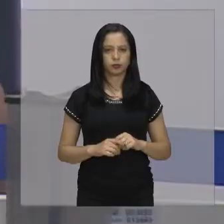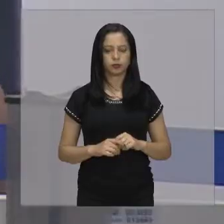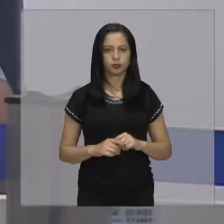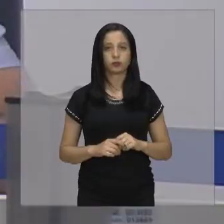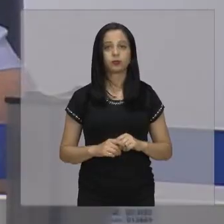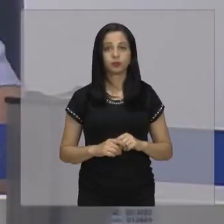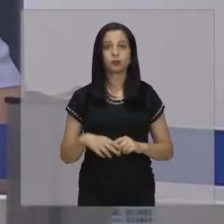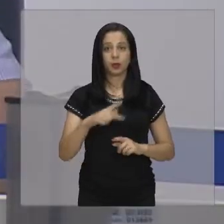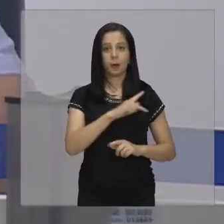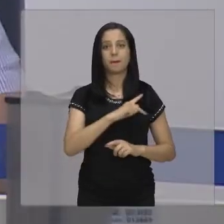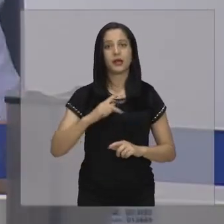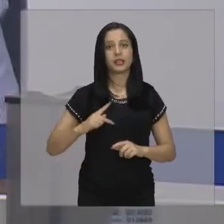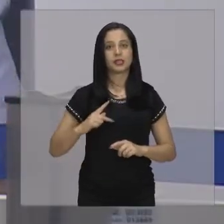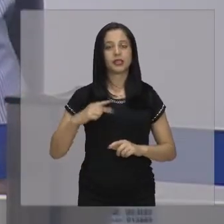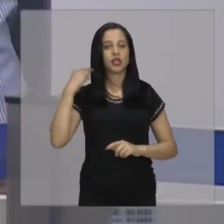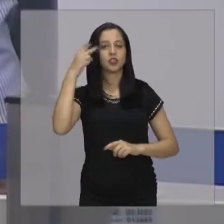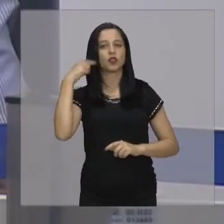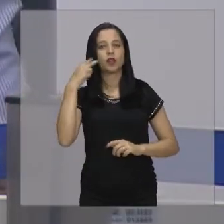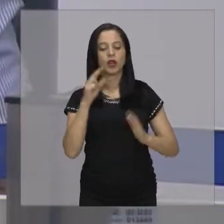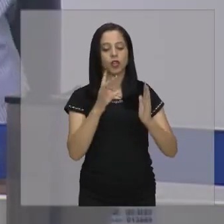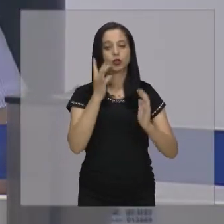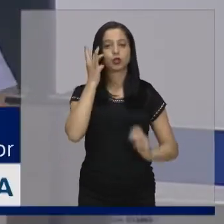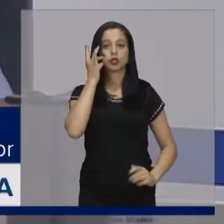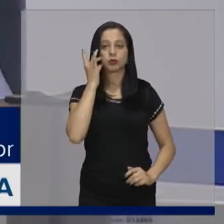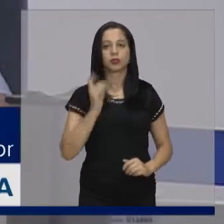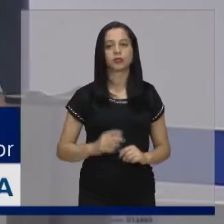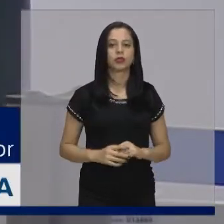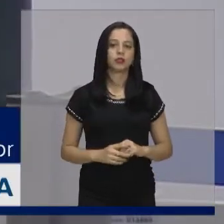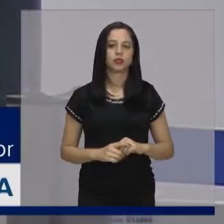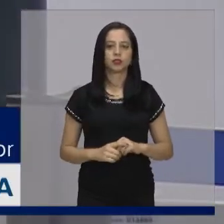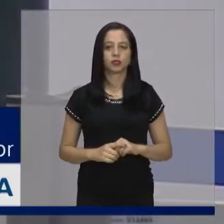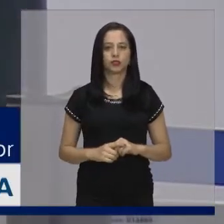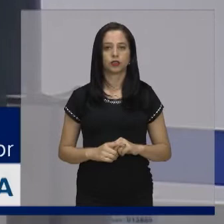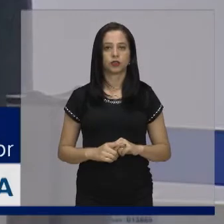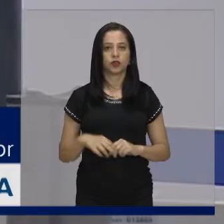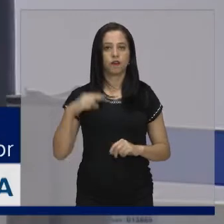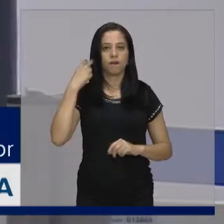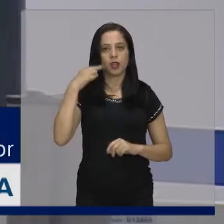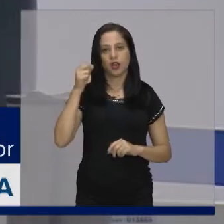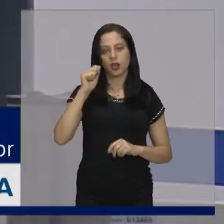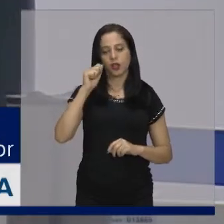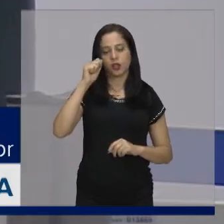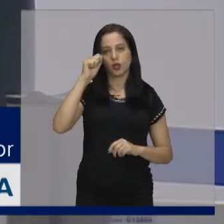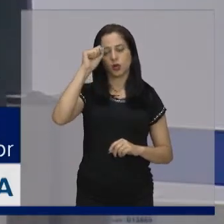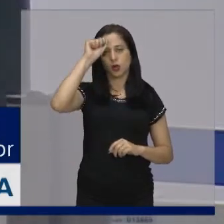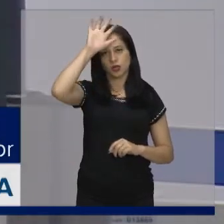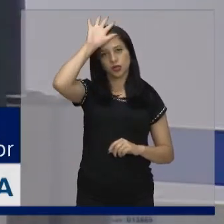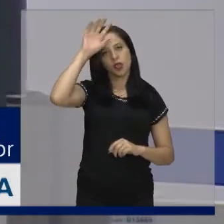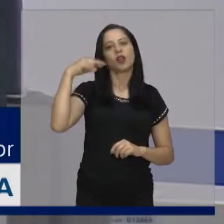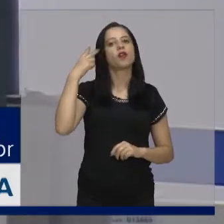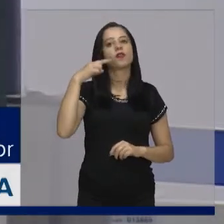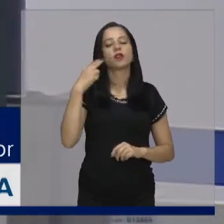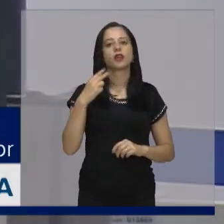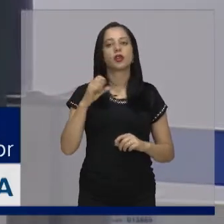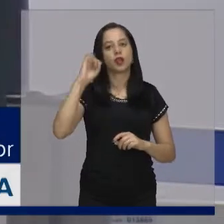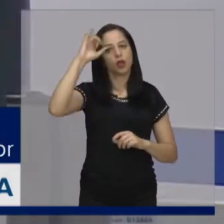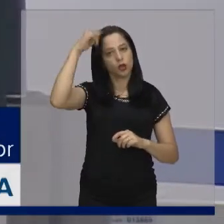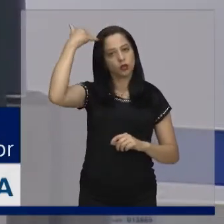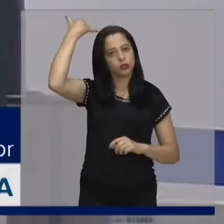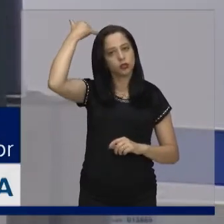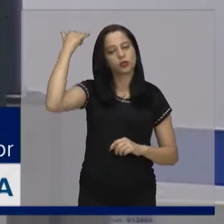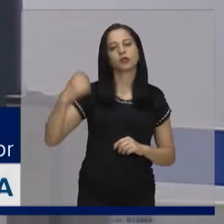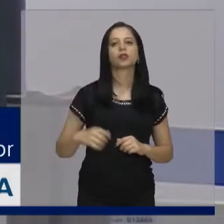Senhor presidente, estão presentes os seguintes vereadores: vereador Zé Luiz, vereador Dr. José